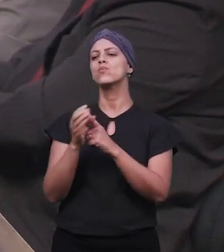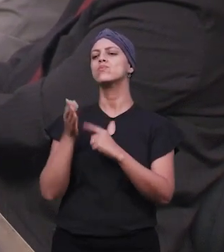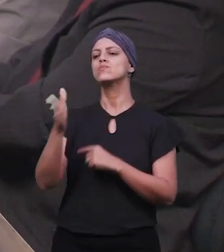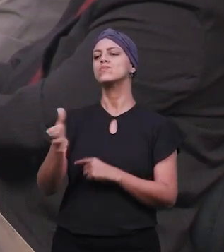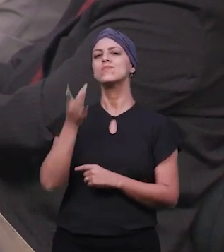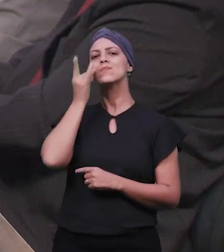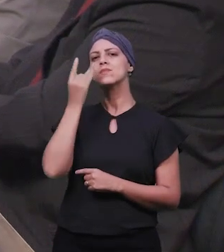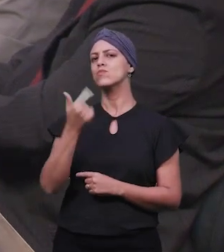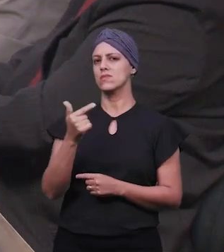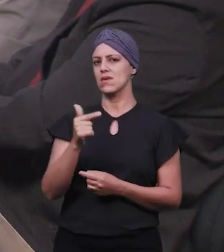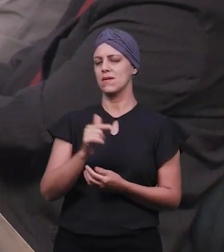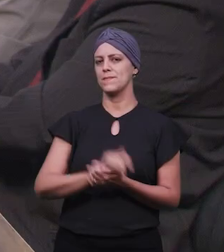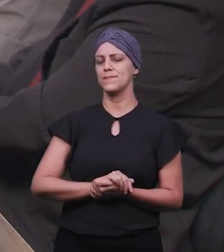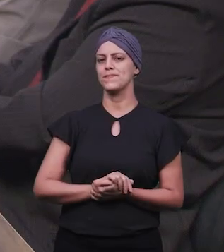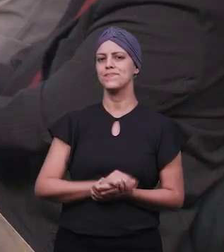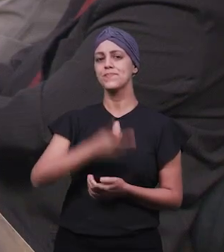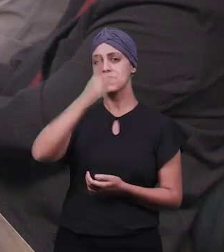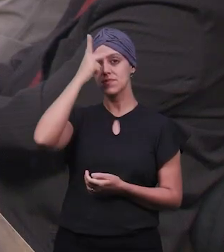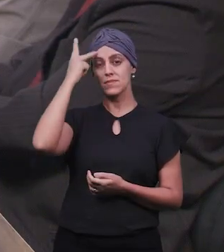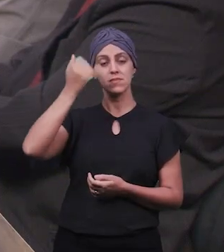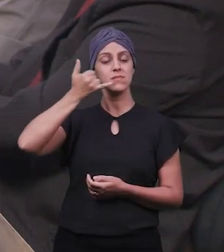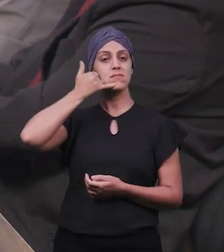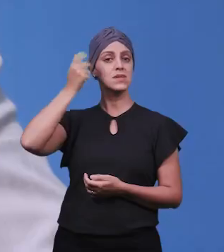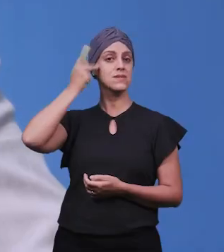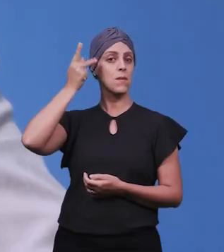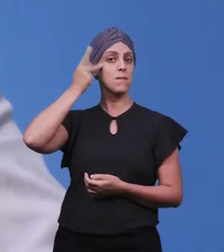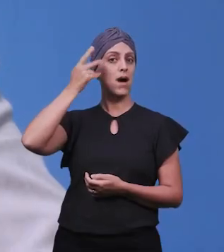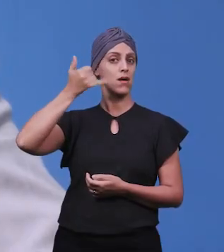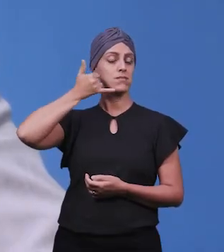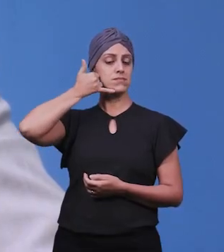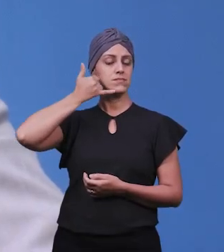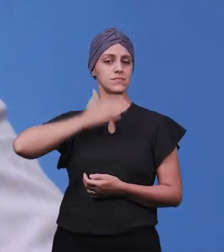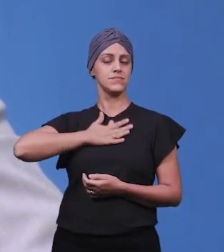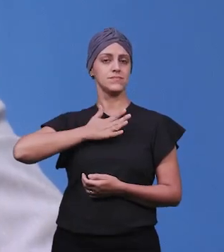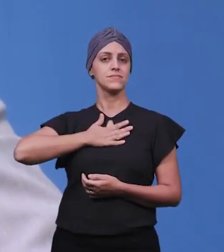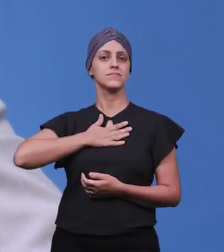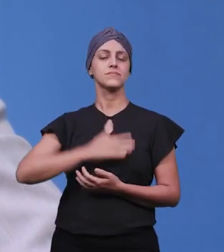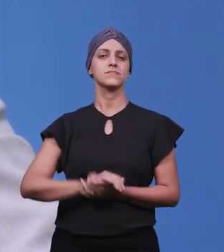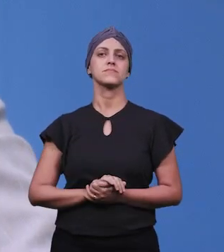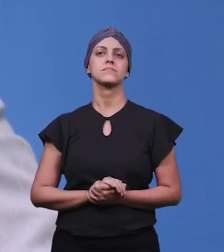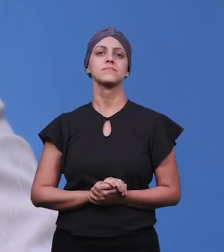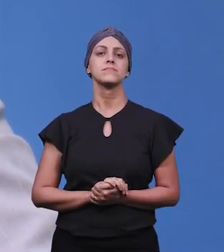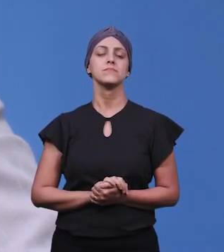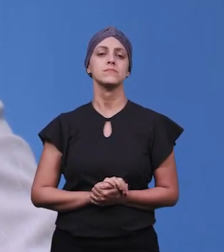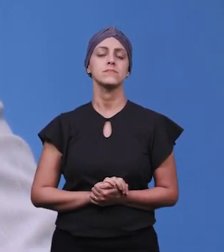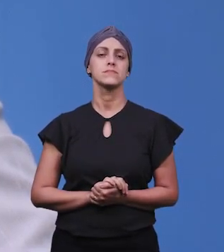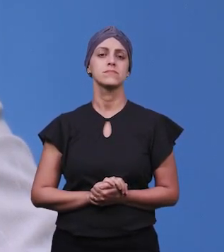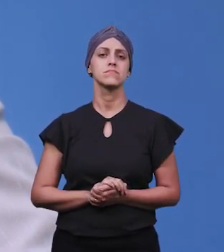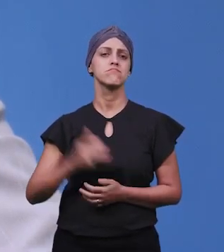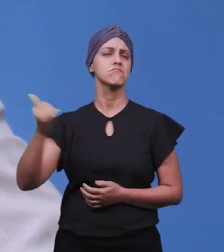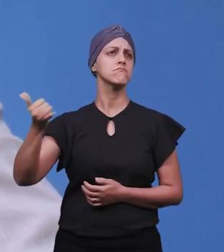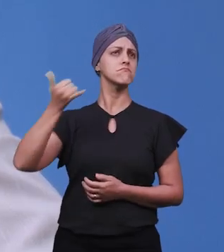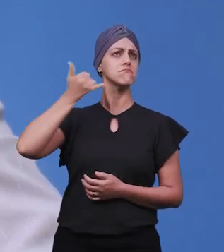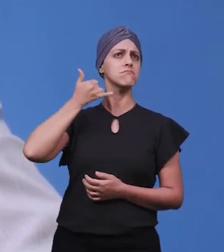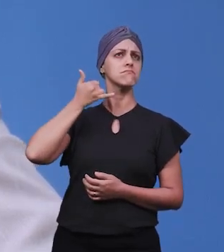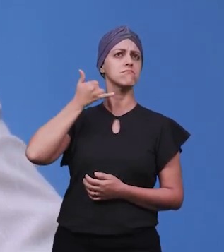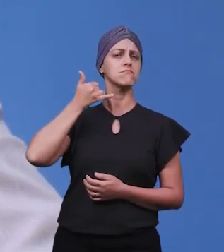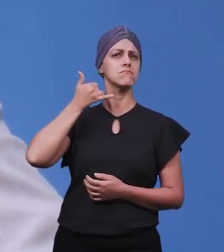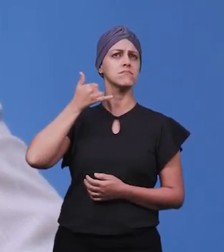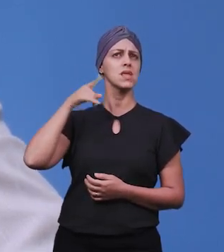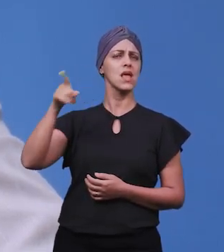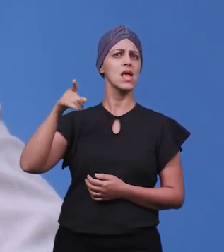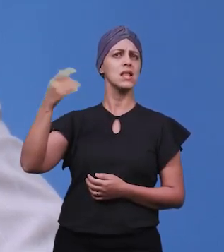presencial. Uma pessoa me ligou do interior de São Paulo, um cidadão, e falando da